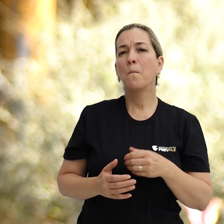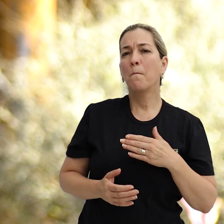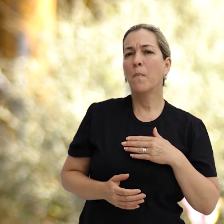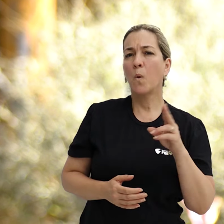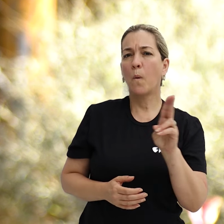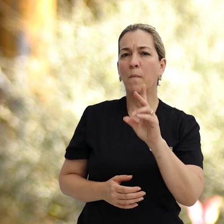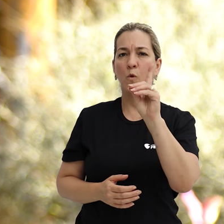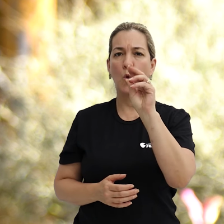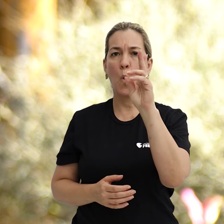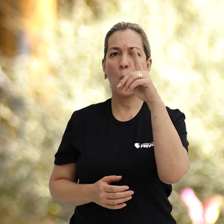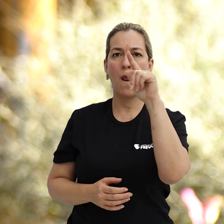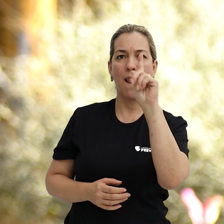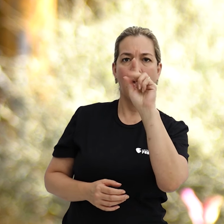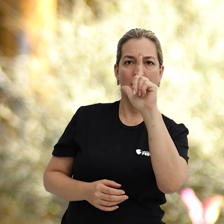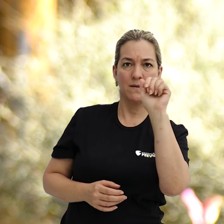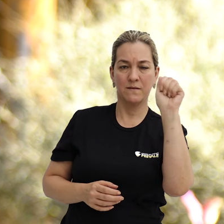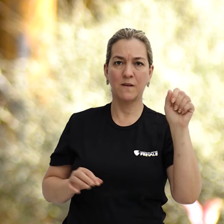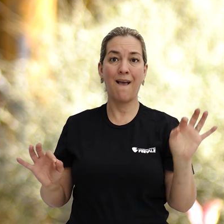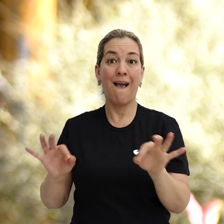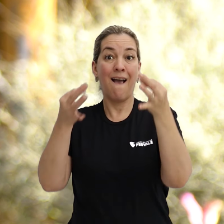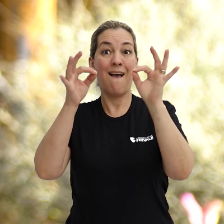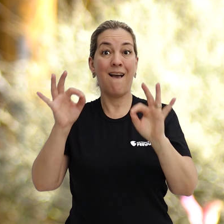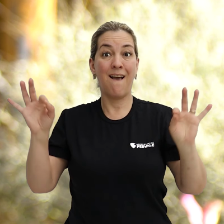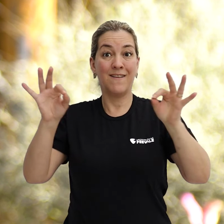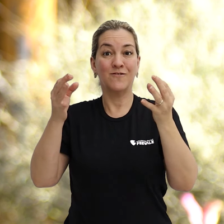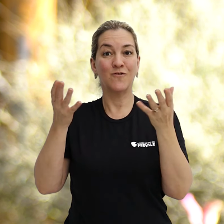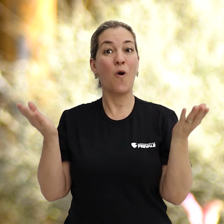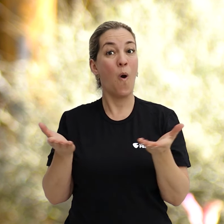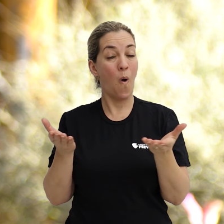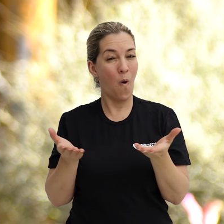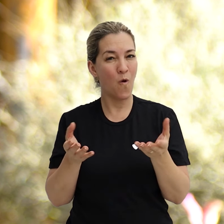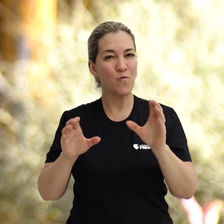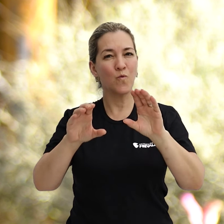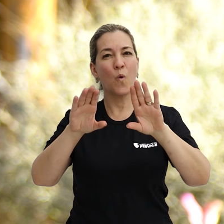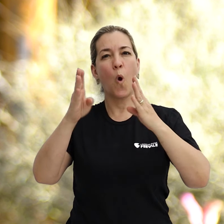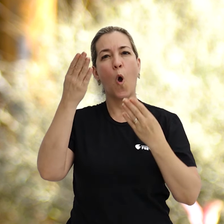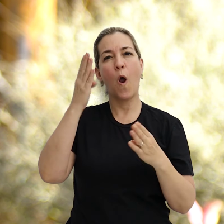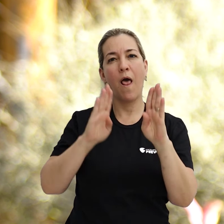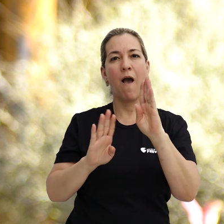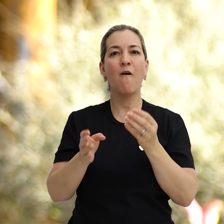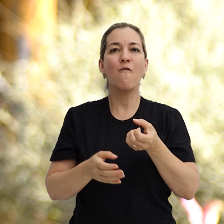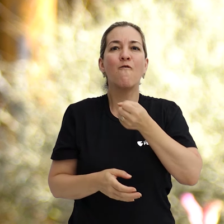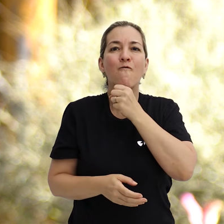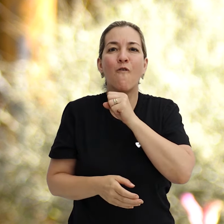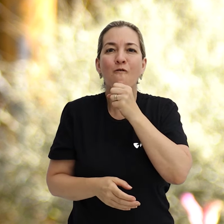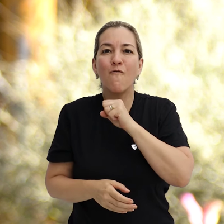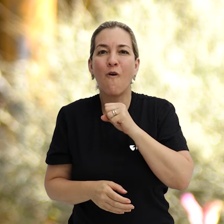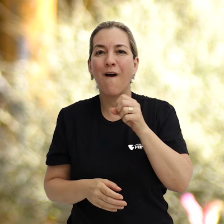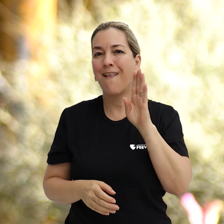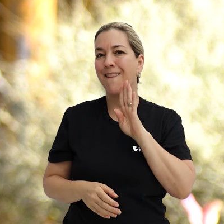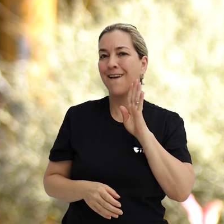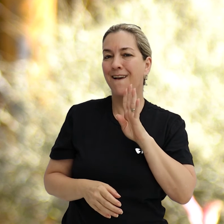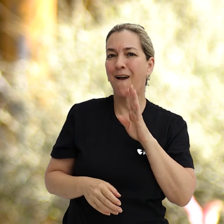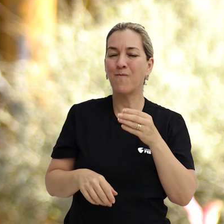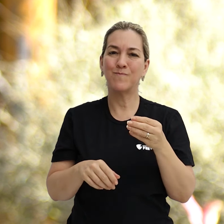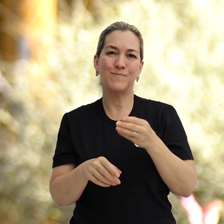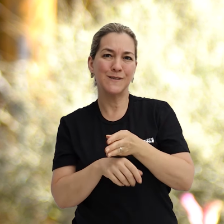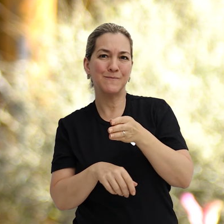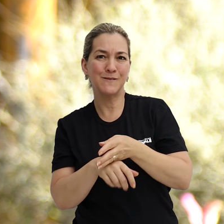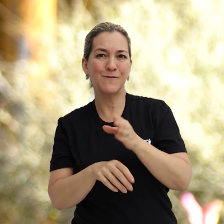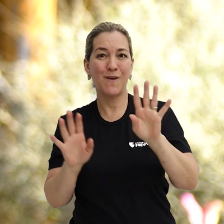Sou Douglas Fuentes, regente hoje do coral Vovó Legal Nova Vida, participando desse maravilhoso